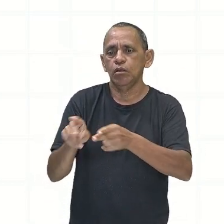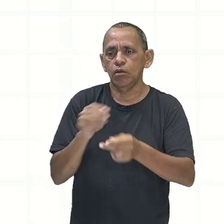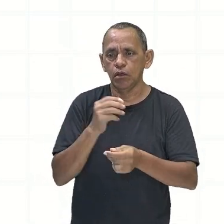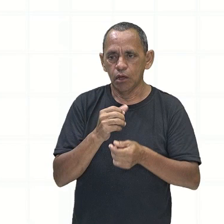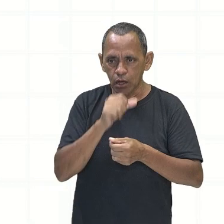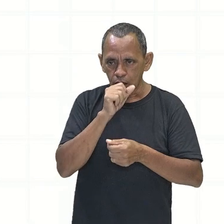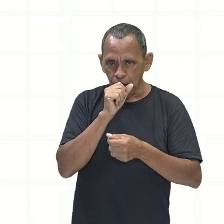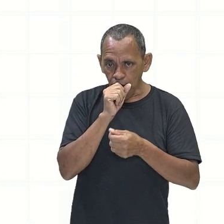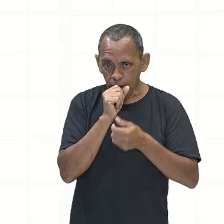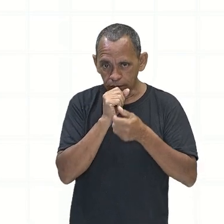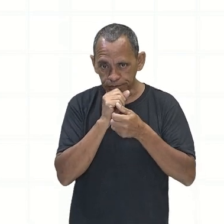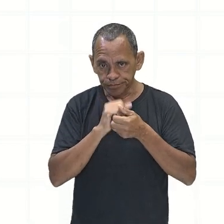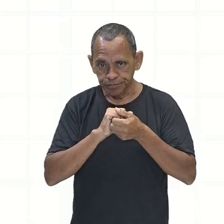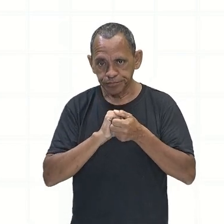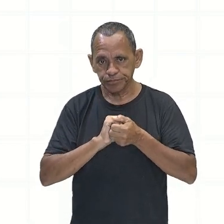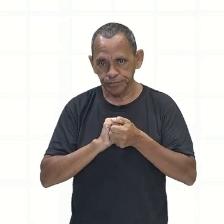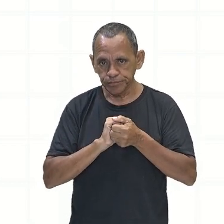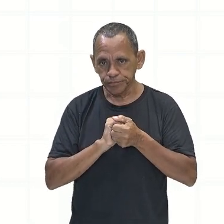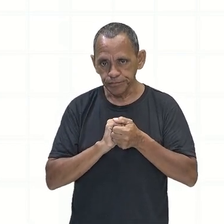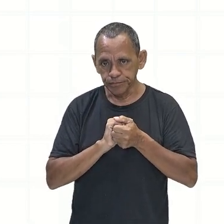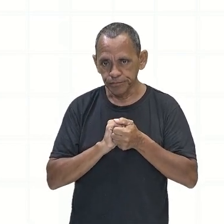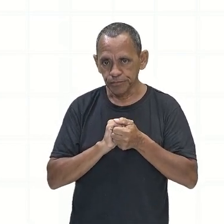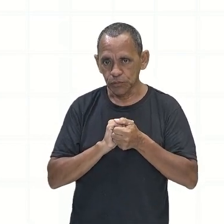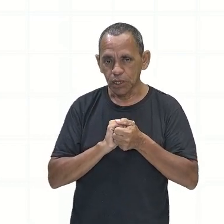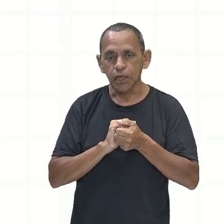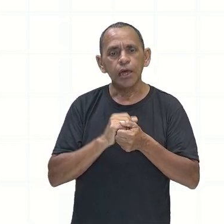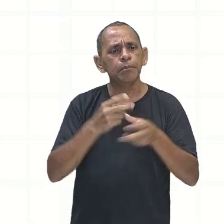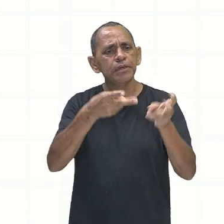Então, nós temos aqui alguns exemplos, vejam.